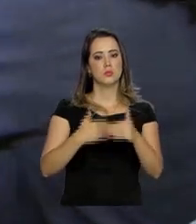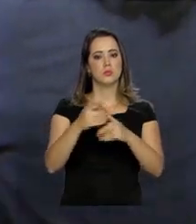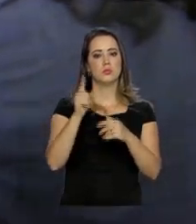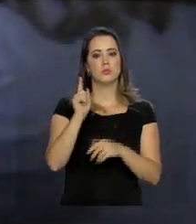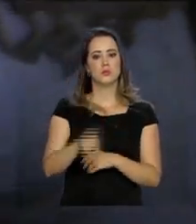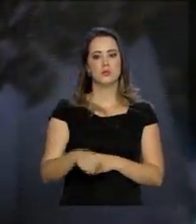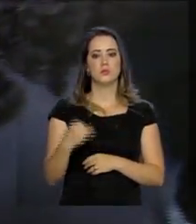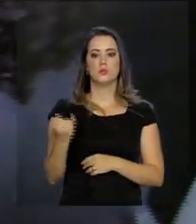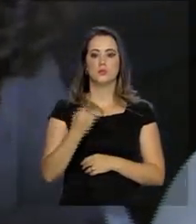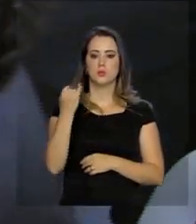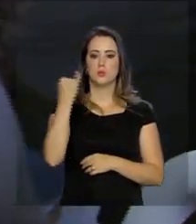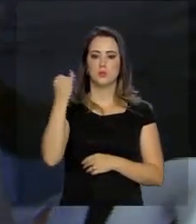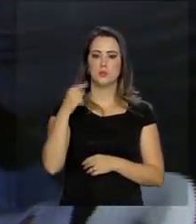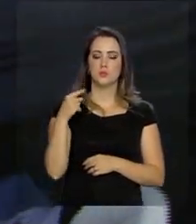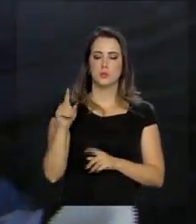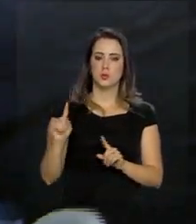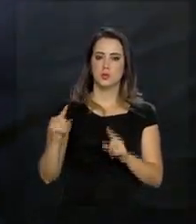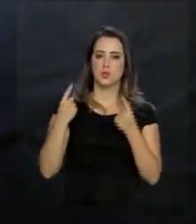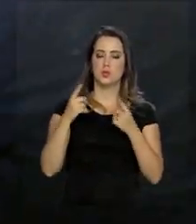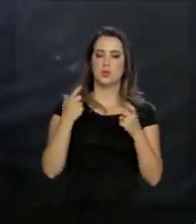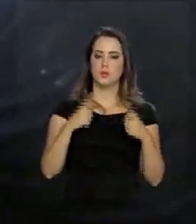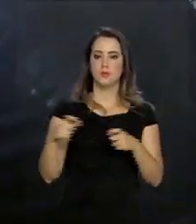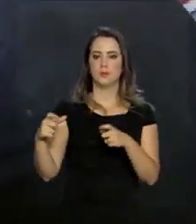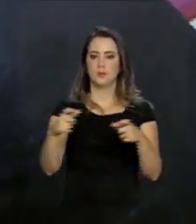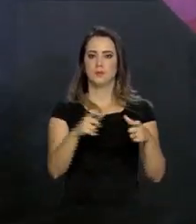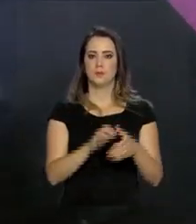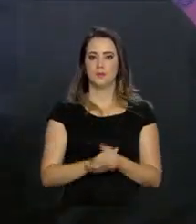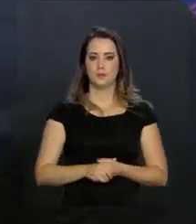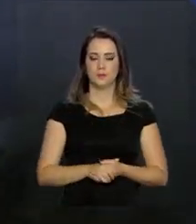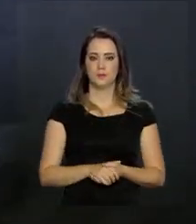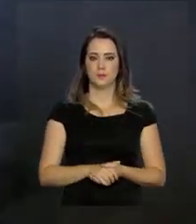é o grande desafio das instituições